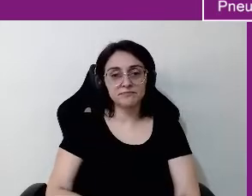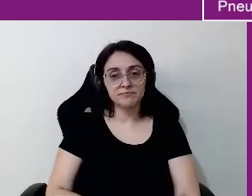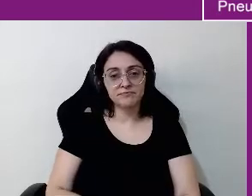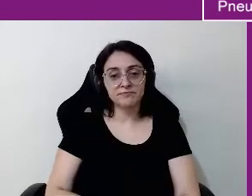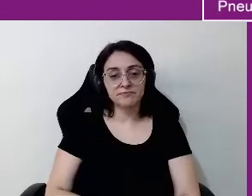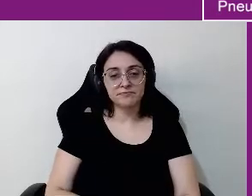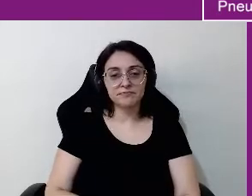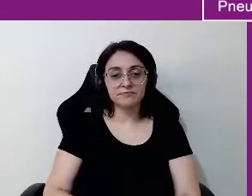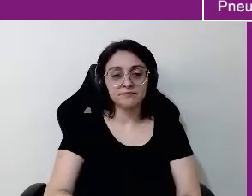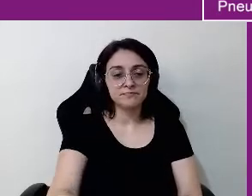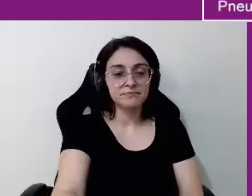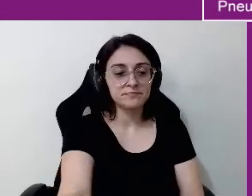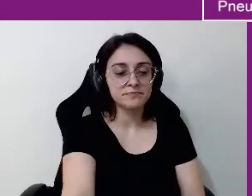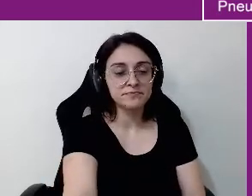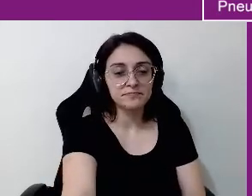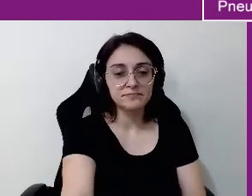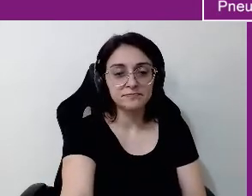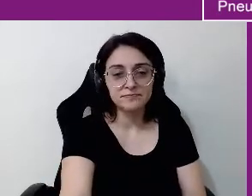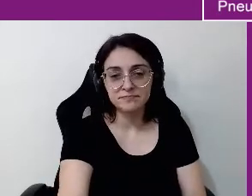Ainda não.